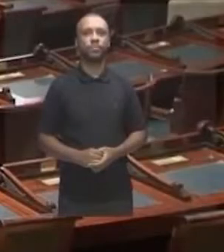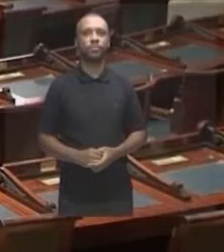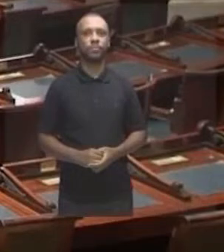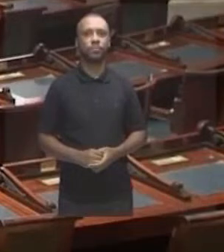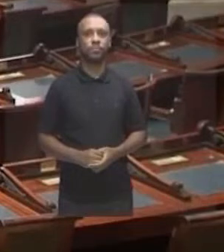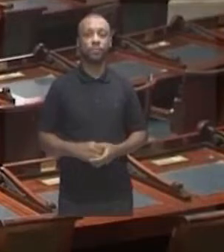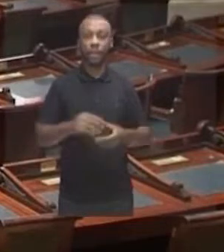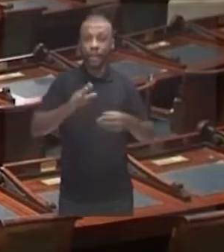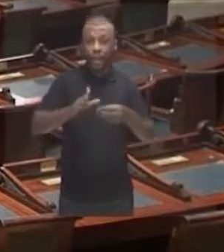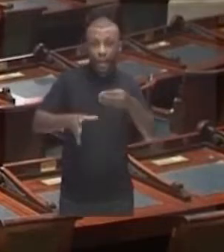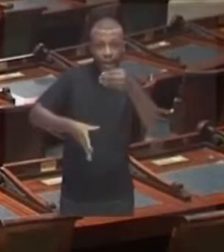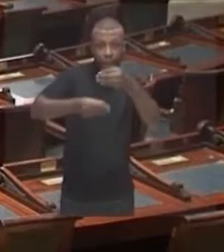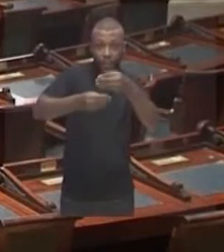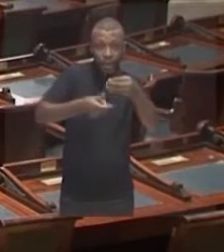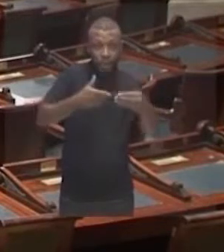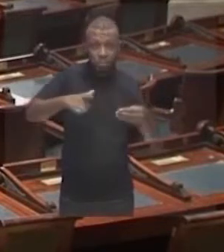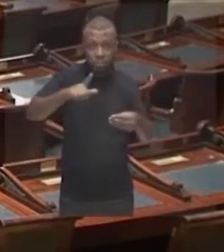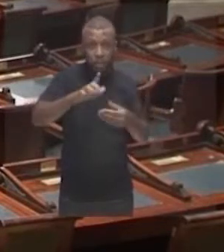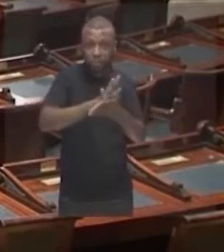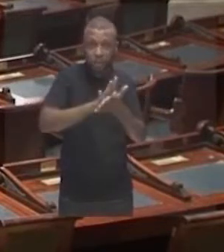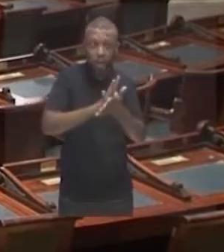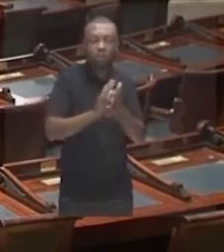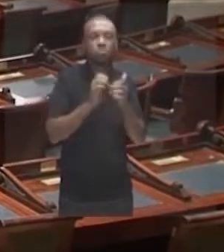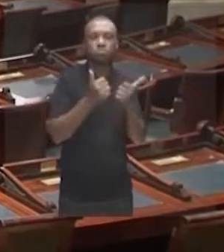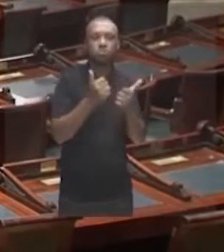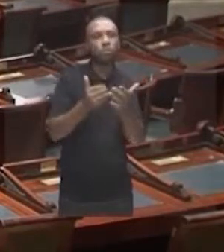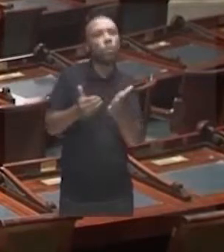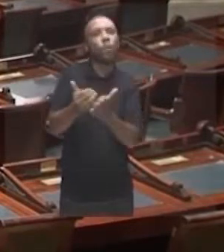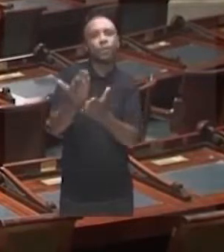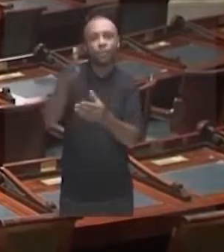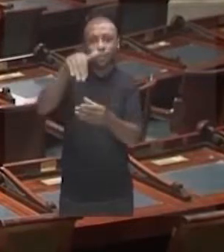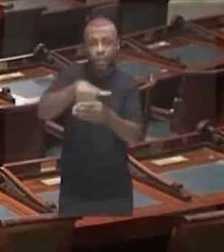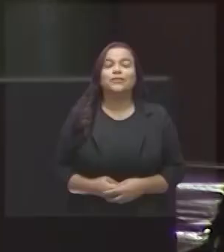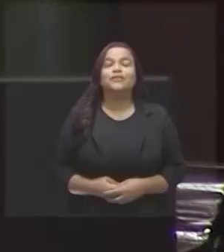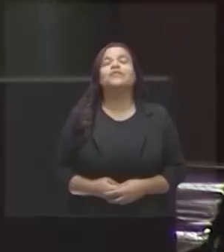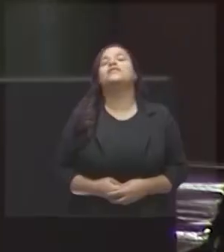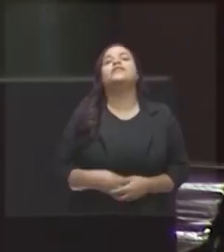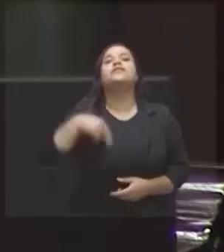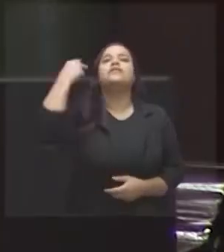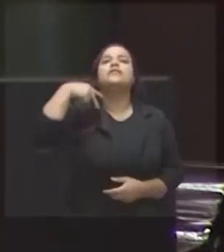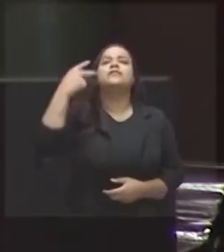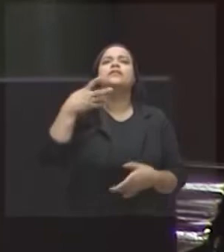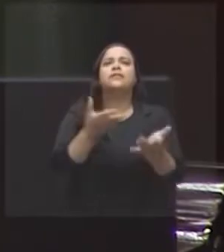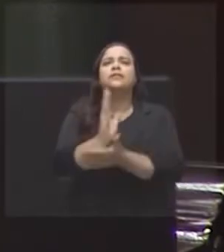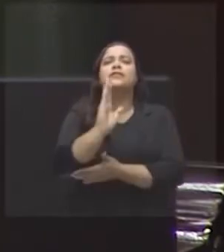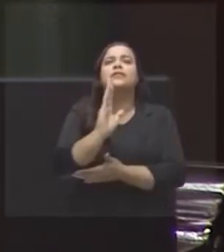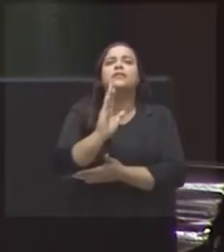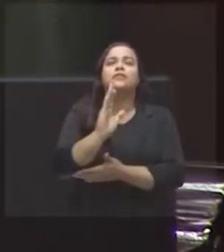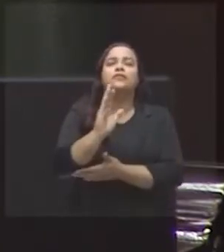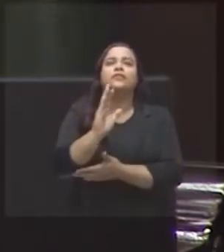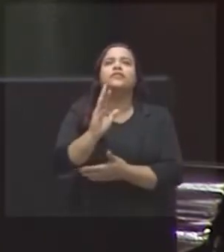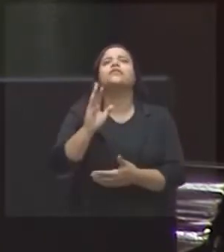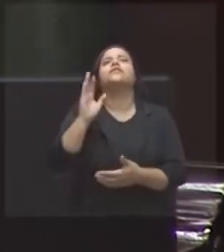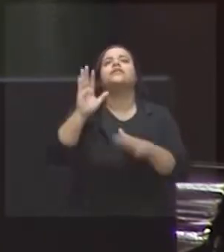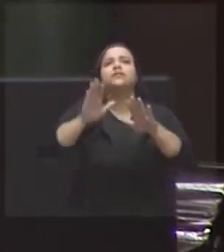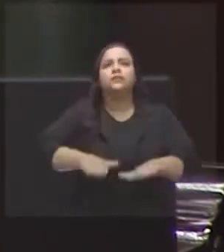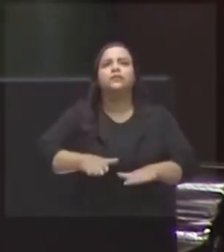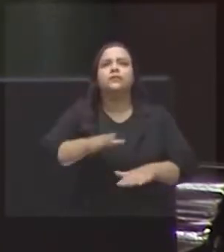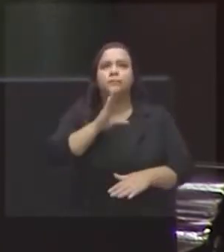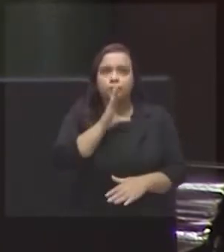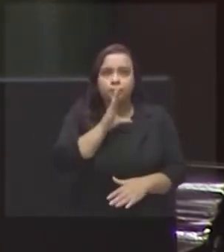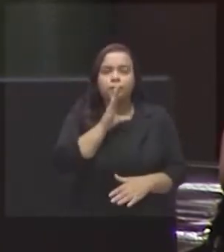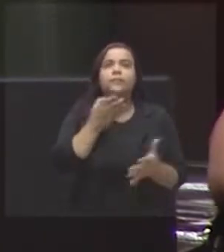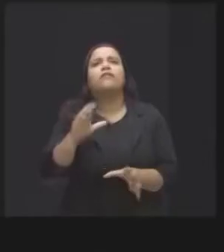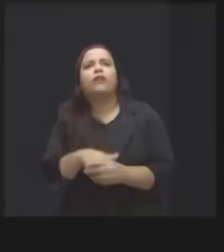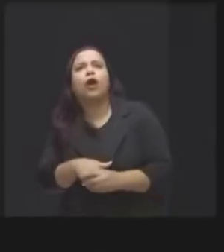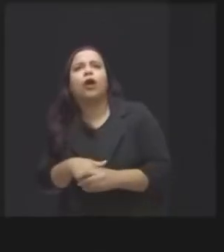de autoria do vereador Alexandre Esquerdo, que inclui o Dia Municipal de Conscientização sobre a Paternidade Responsável no calendário oficial